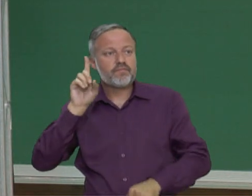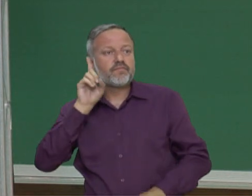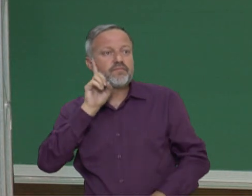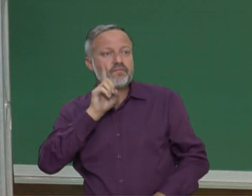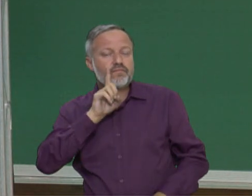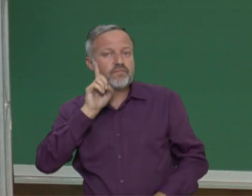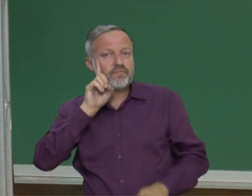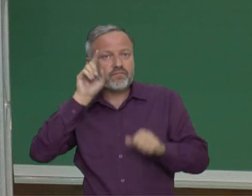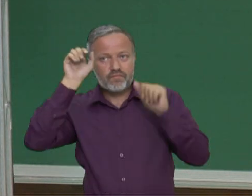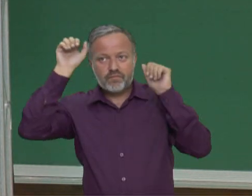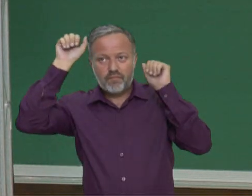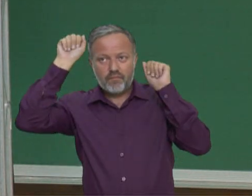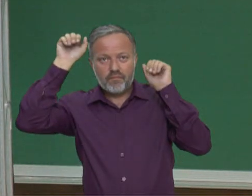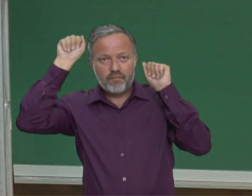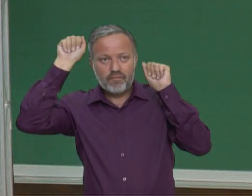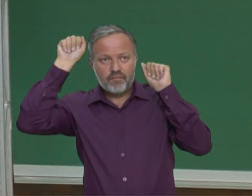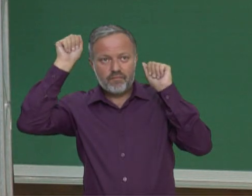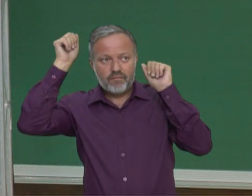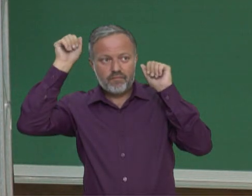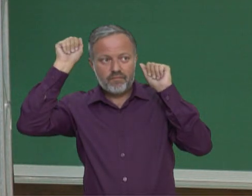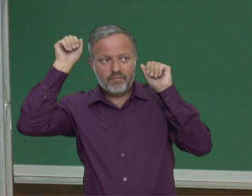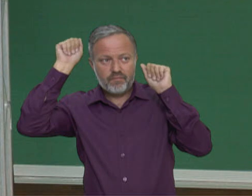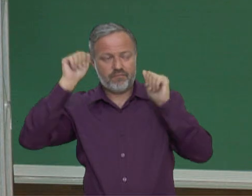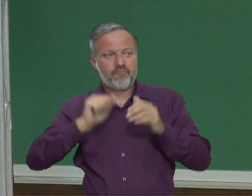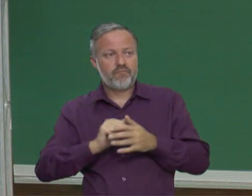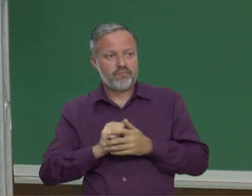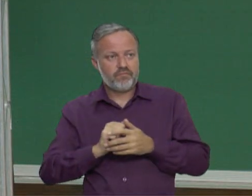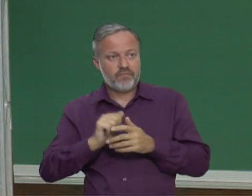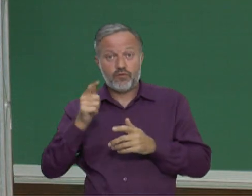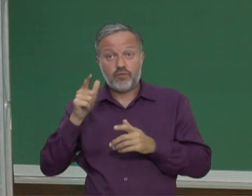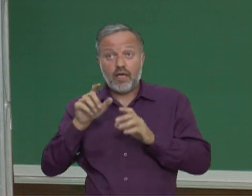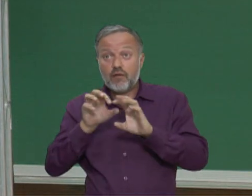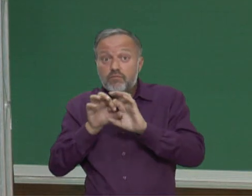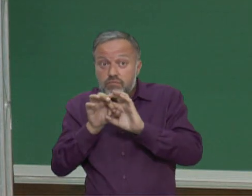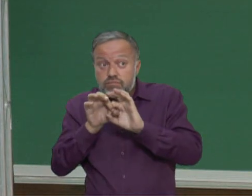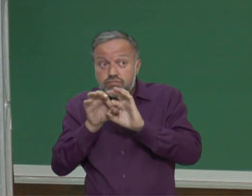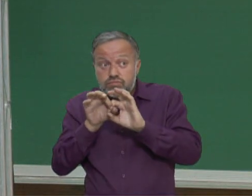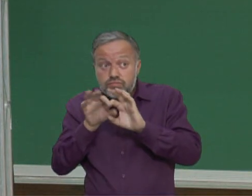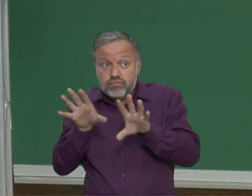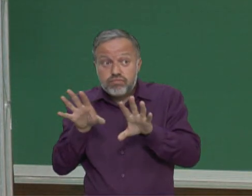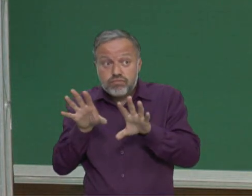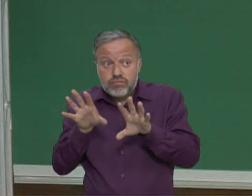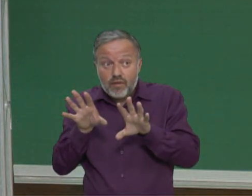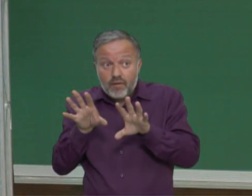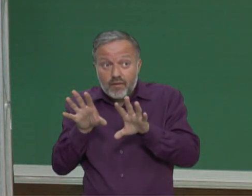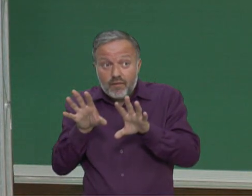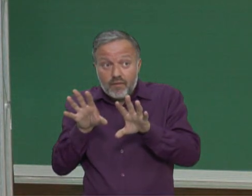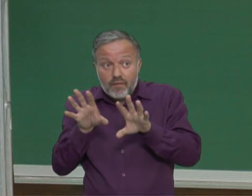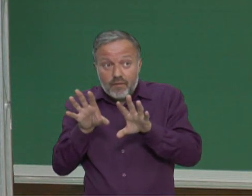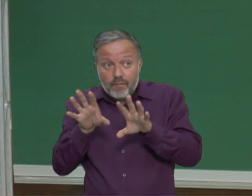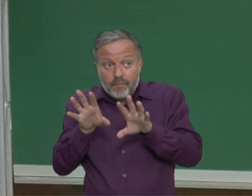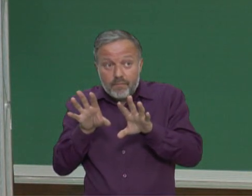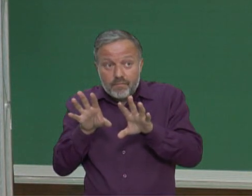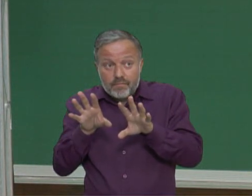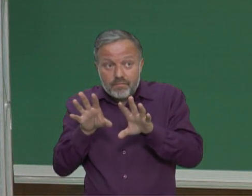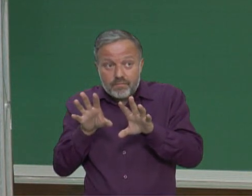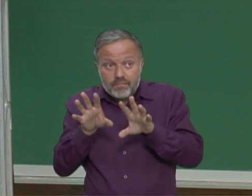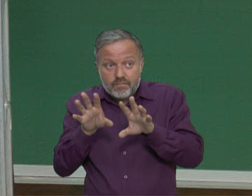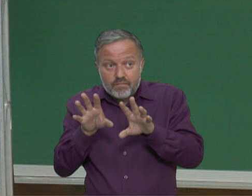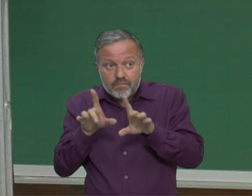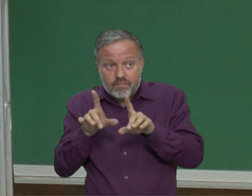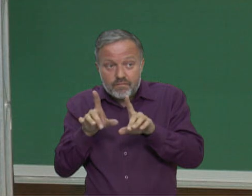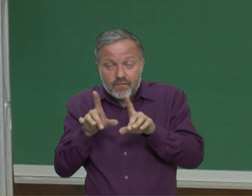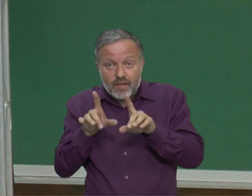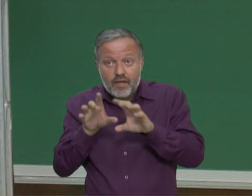livre circulação de pessoas? Não, não tem. Por isso, inclusive, que existe a barreira entre Estados Unidos e México. Aqui é a